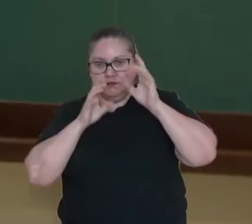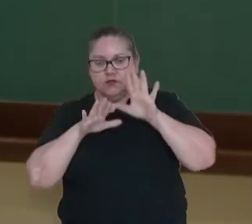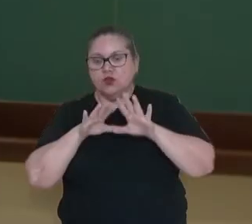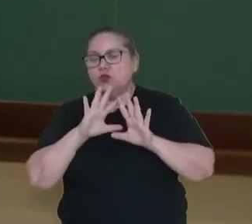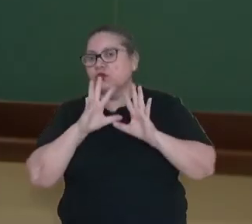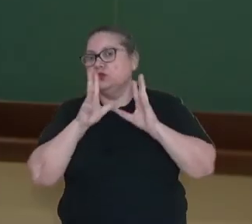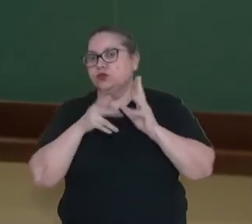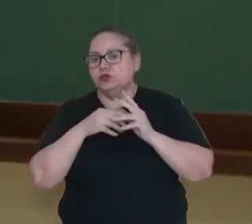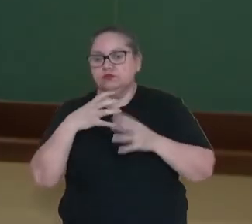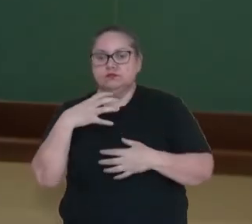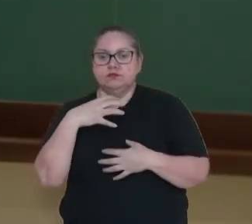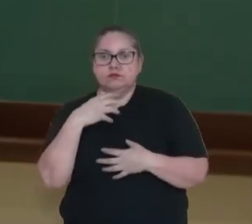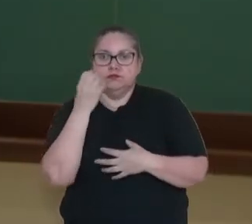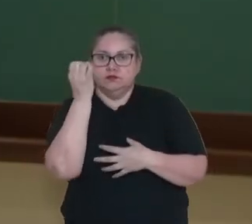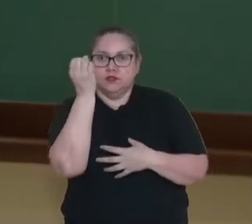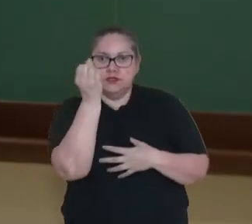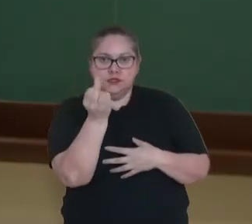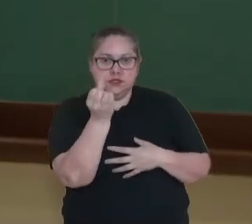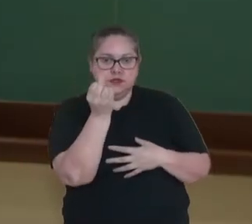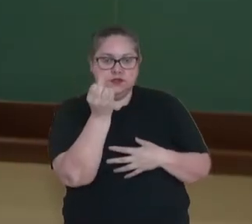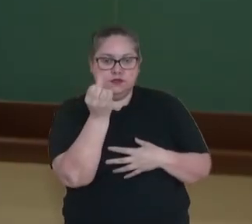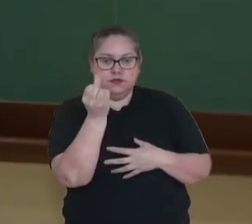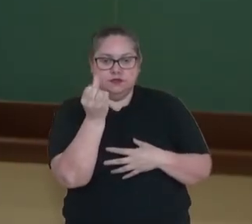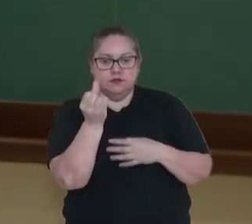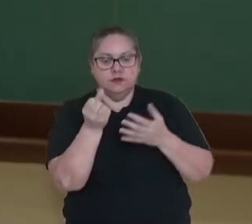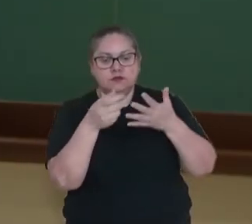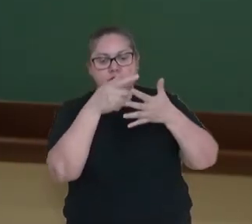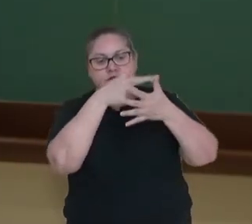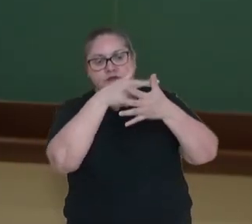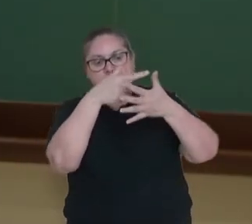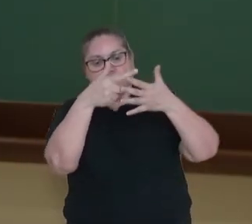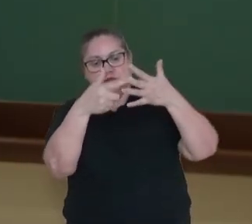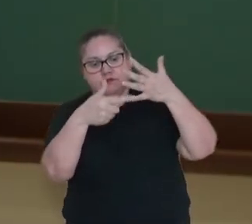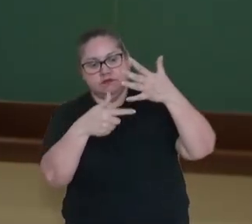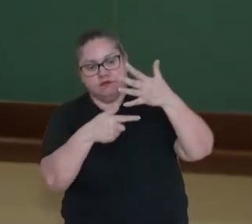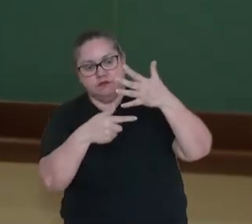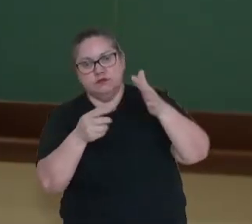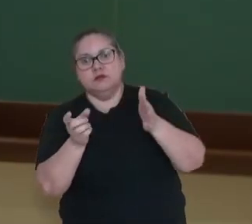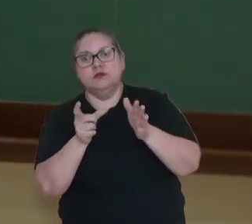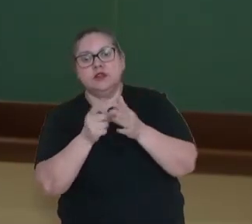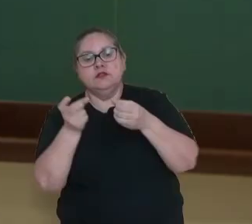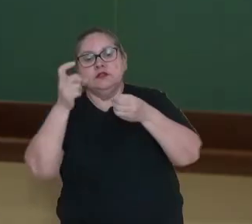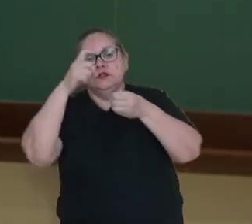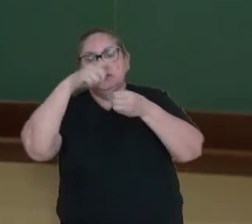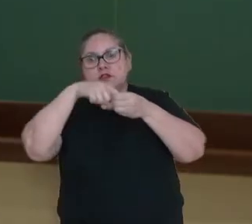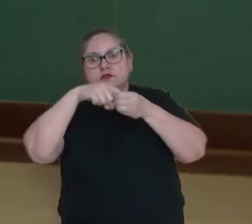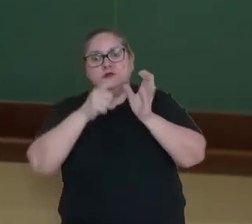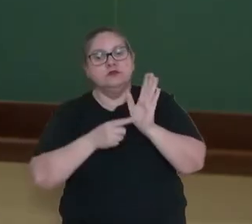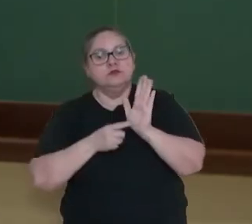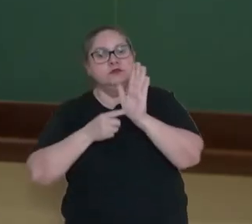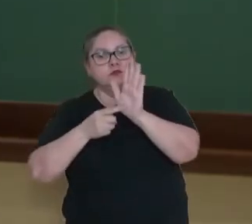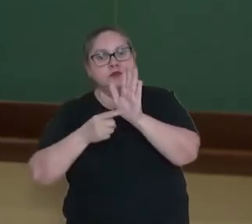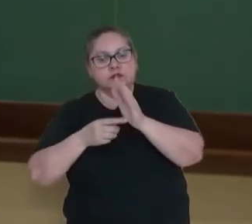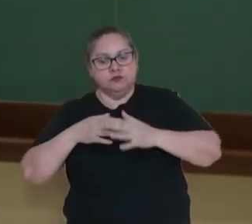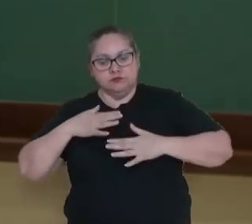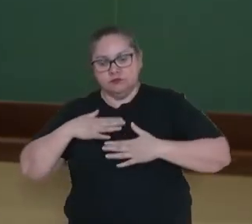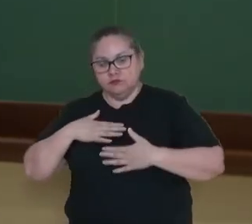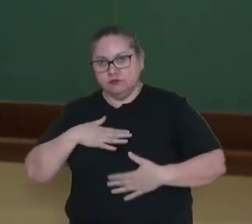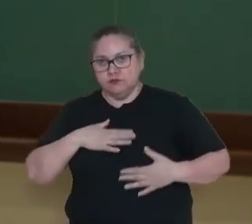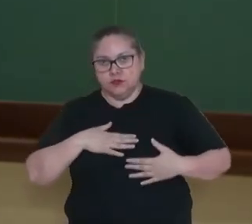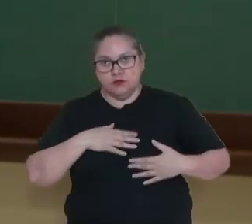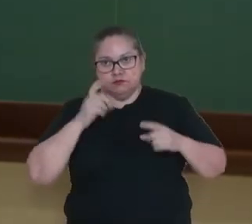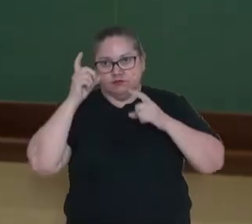estamos falando de 6 elementos que compõem a nossa expressão corporal.